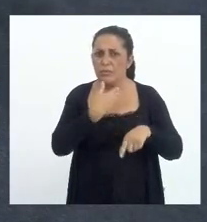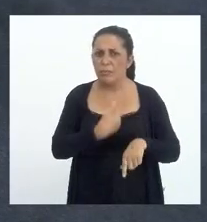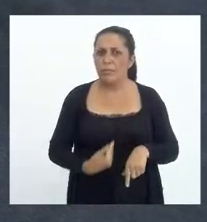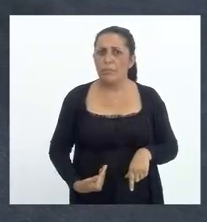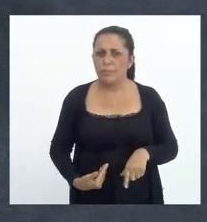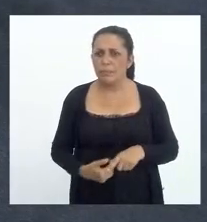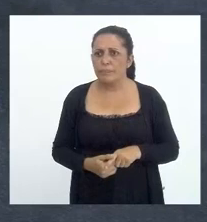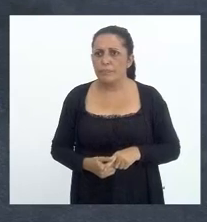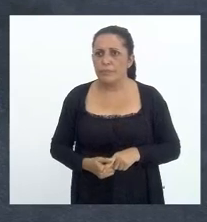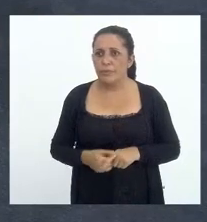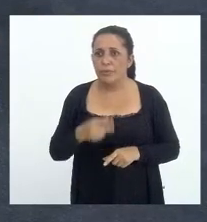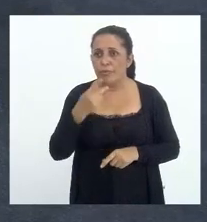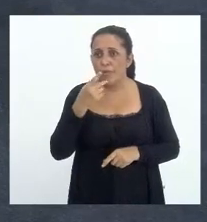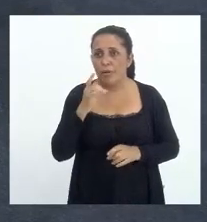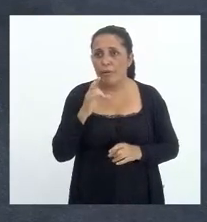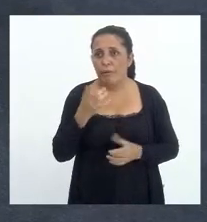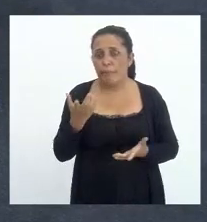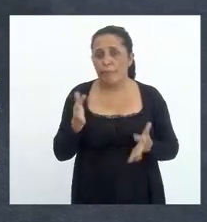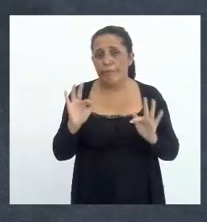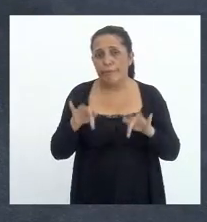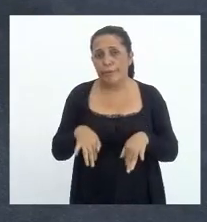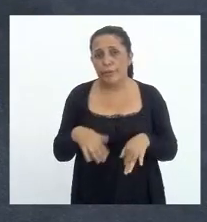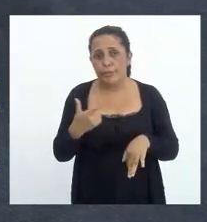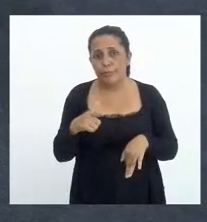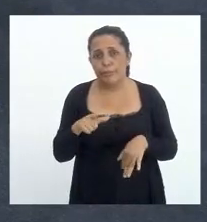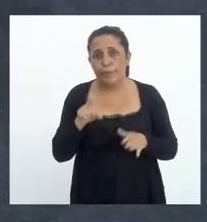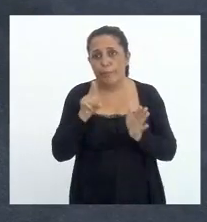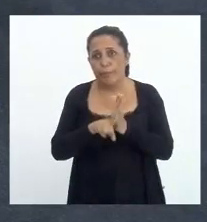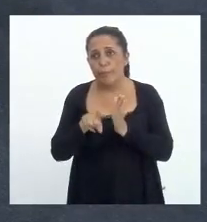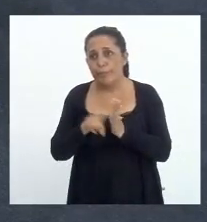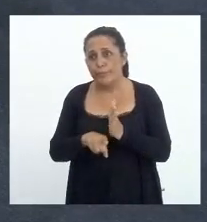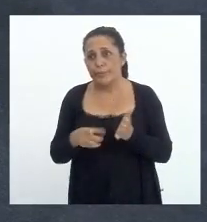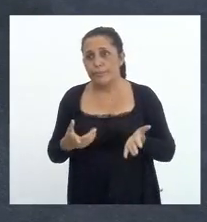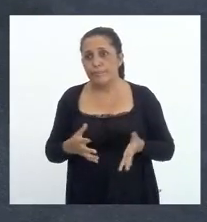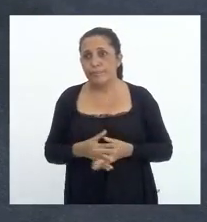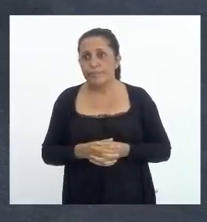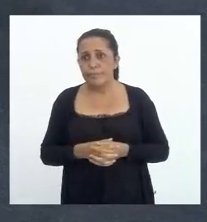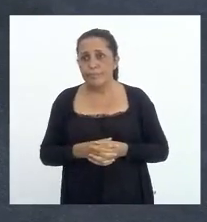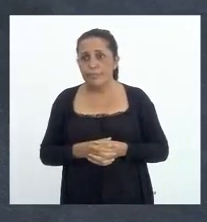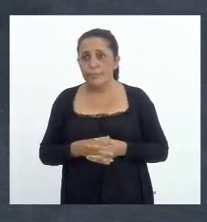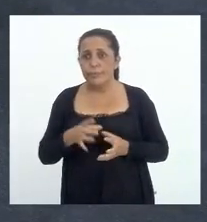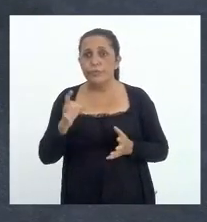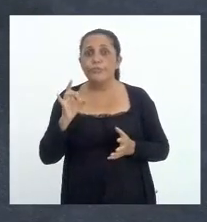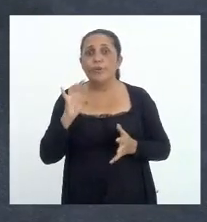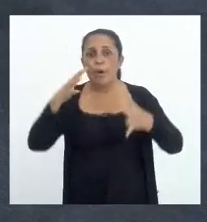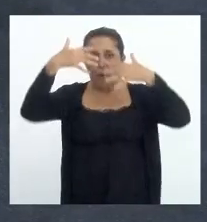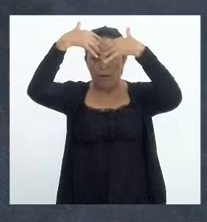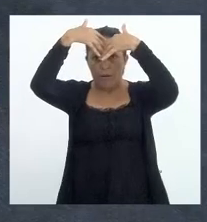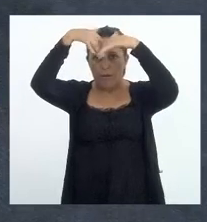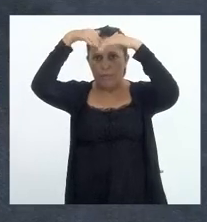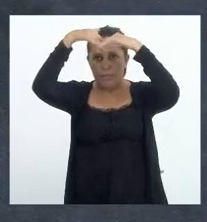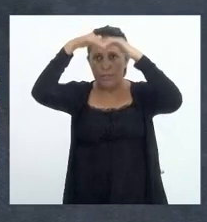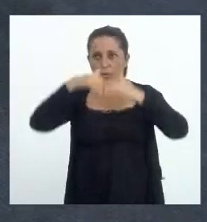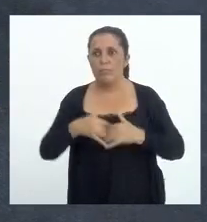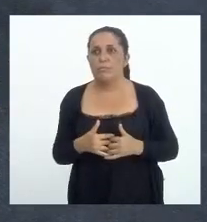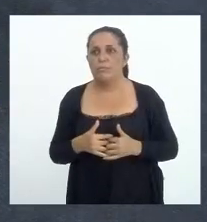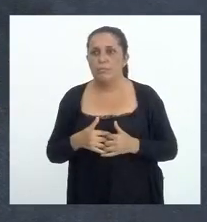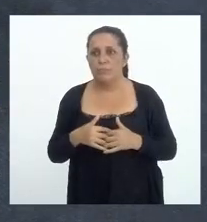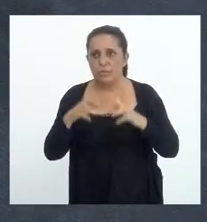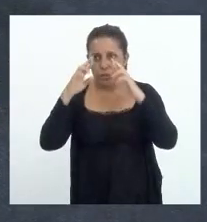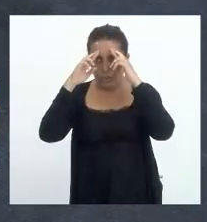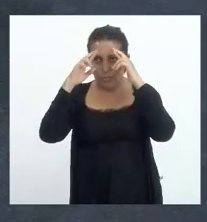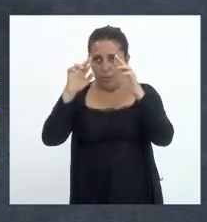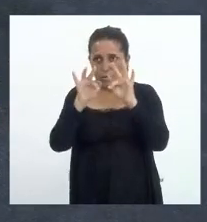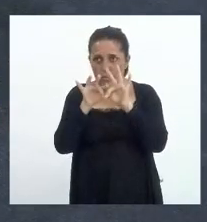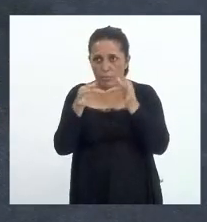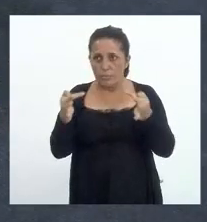vou pontuar a última aqui para encerrar minha fala, já que não tem pergunta, é apenas uma reflexão, com muito respeito e